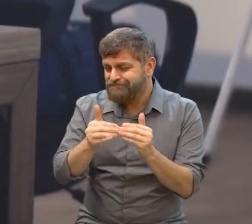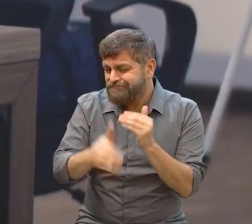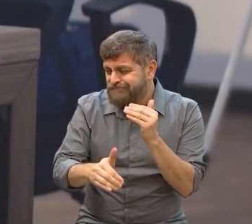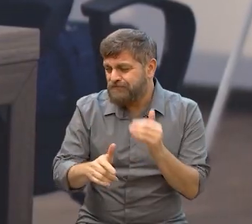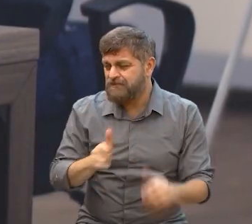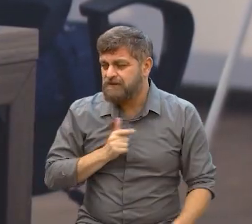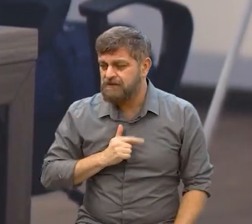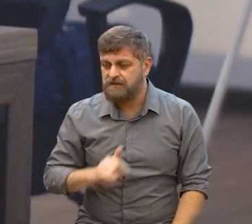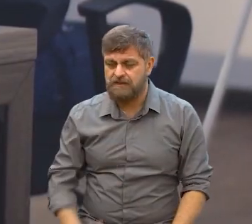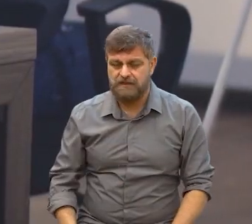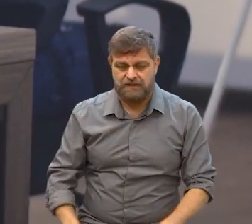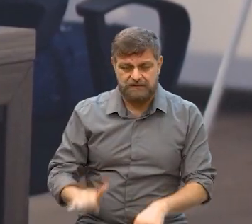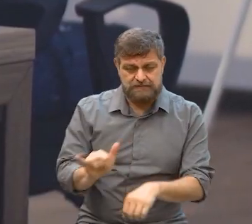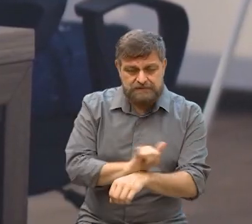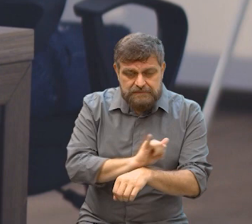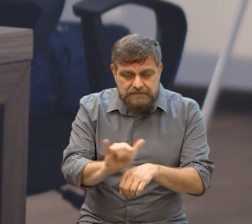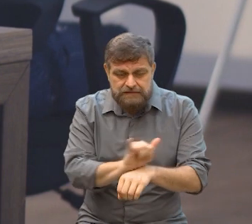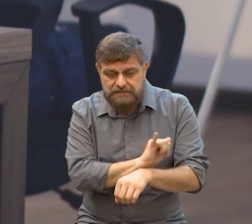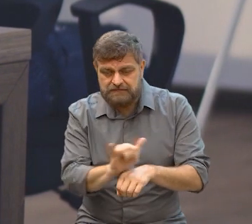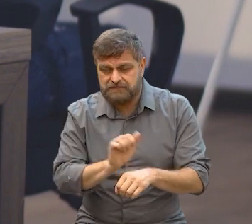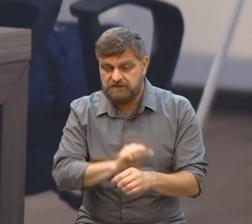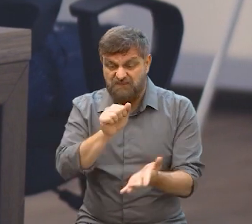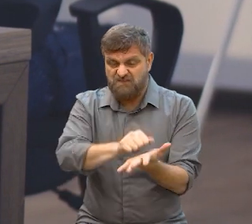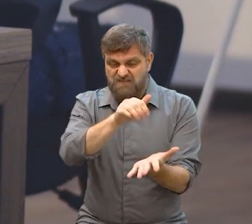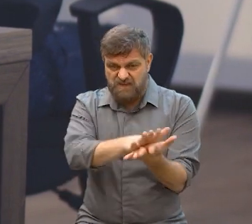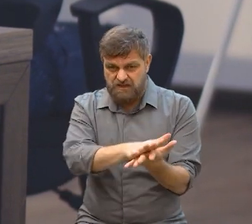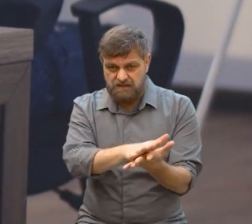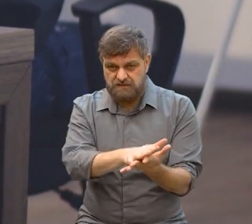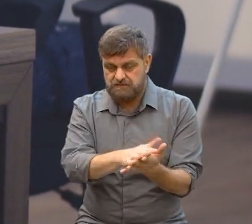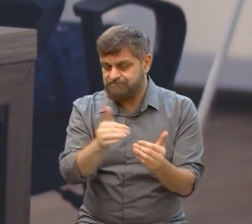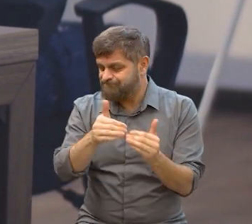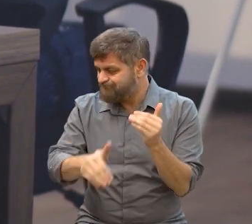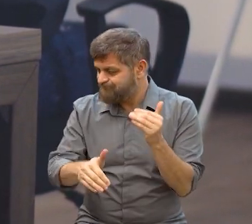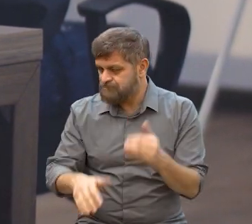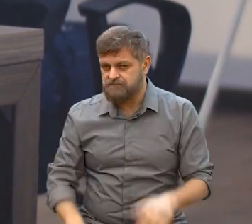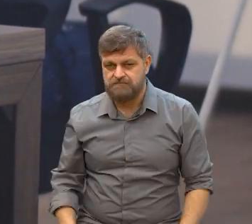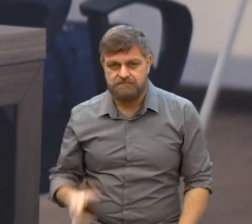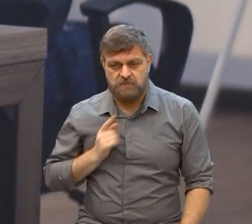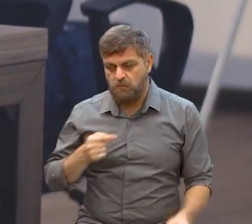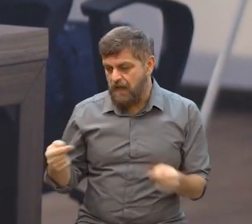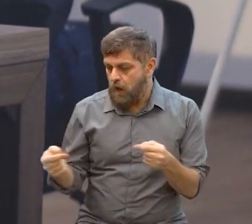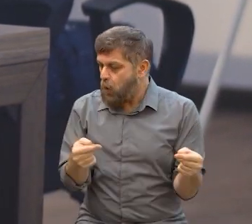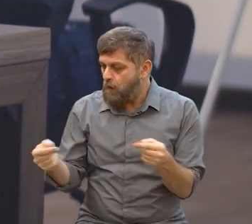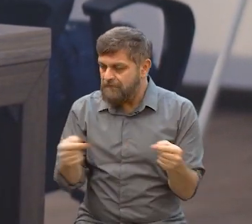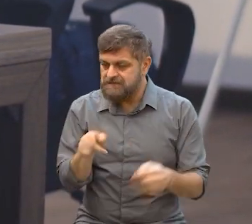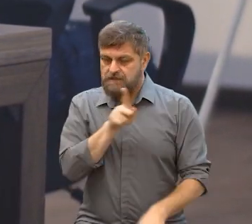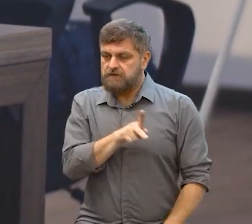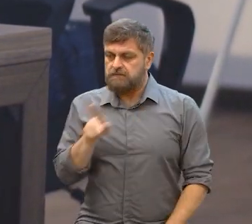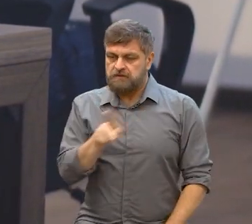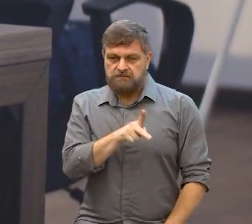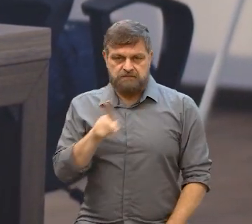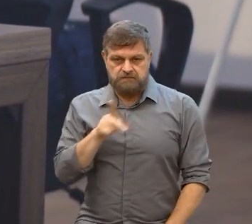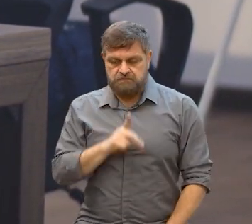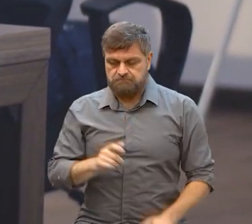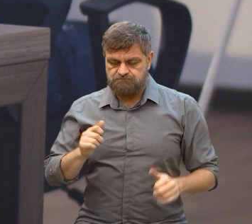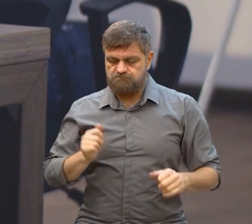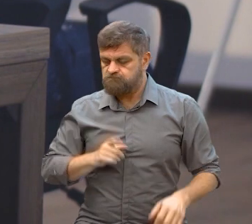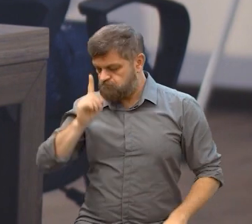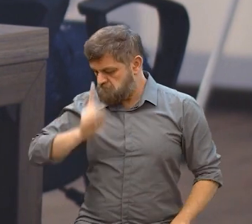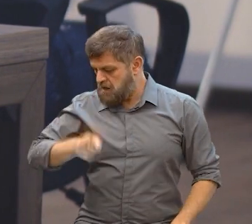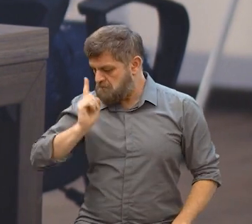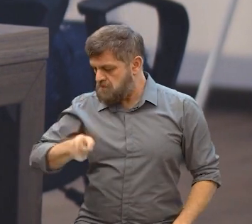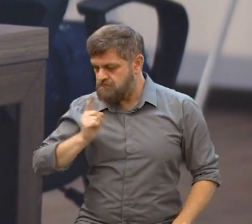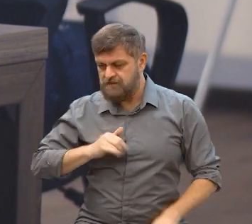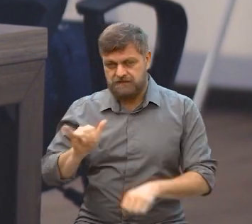é instrumento de vingança, né? Competição. Na mão do professor. A avaliação não pode